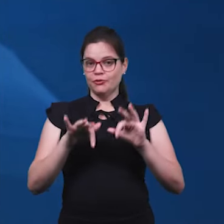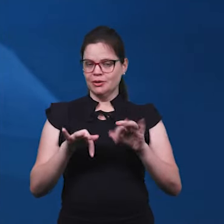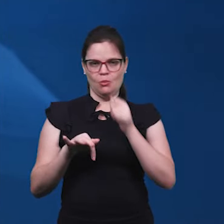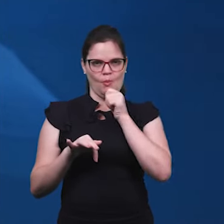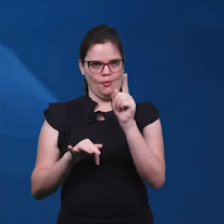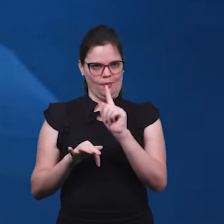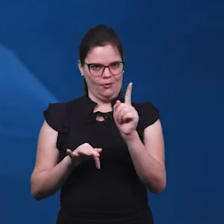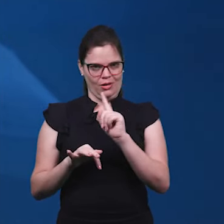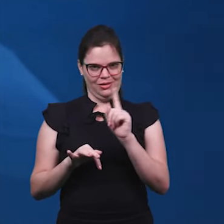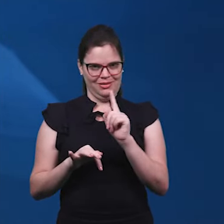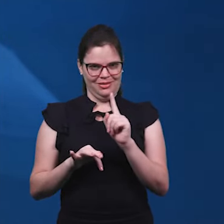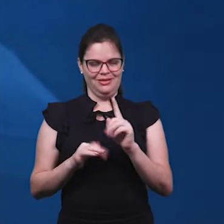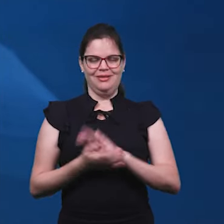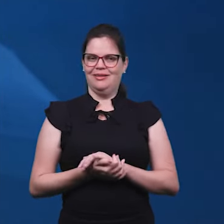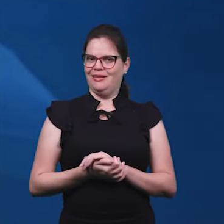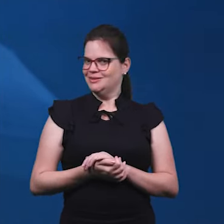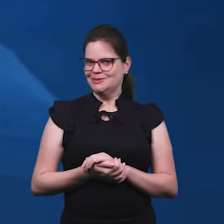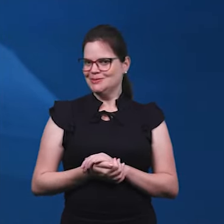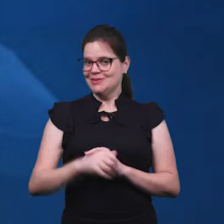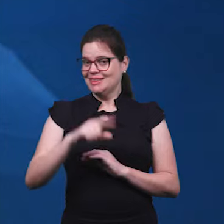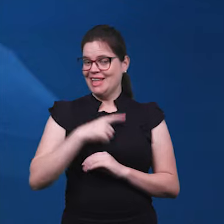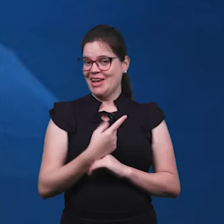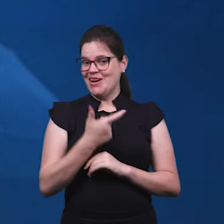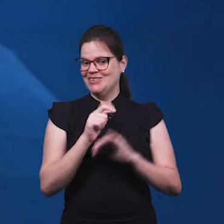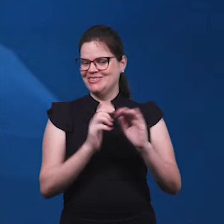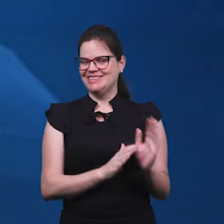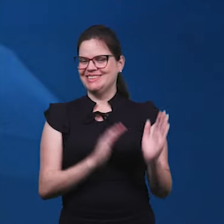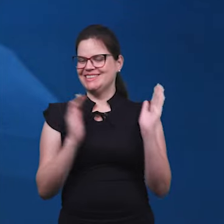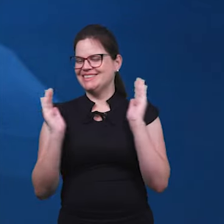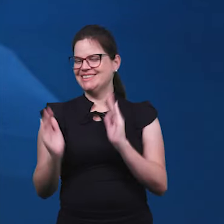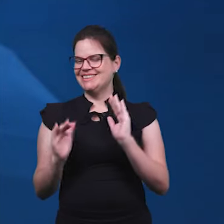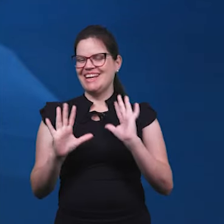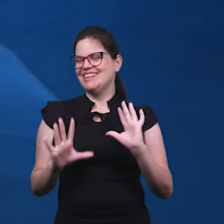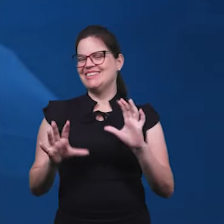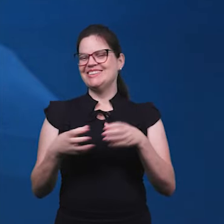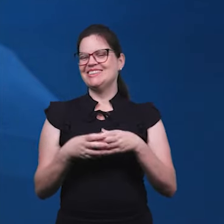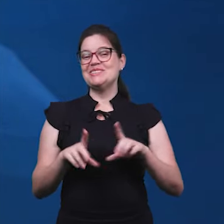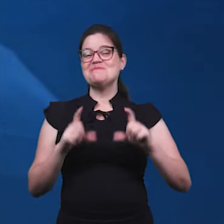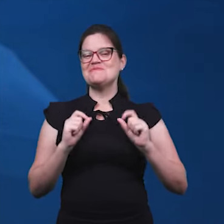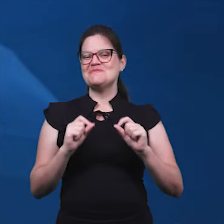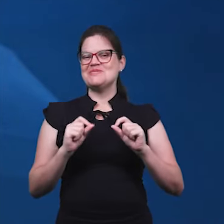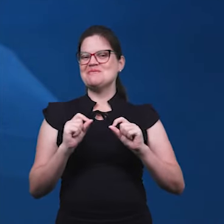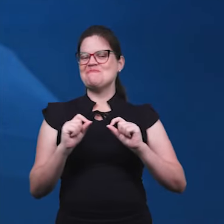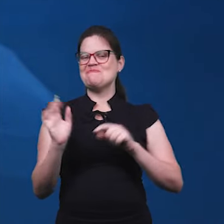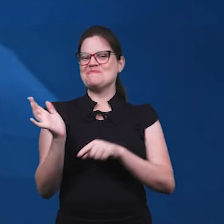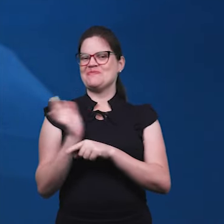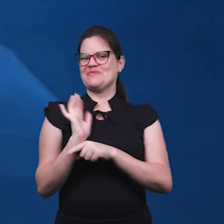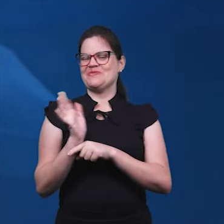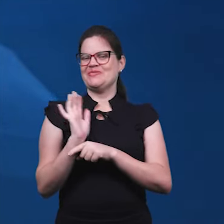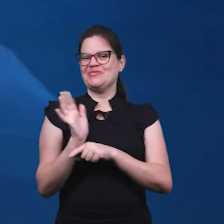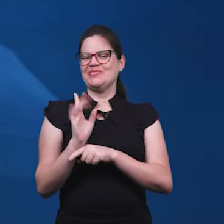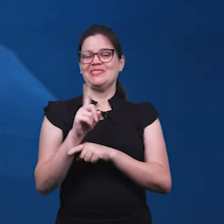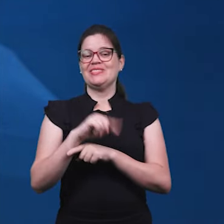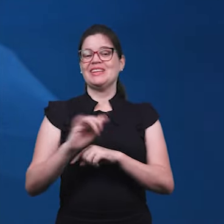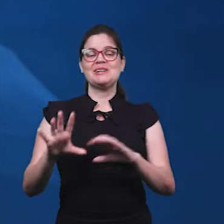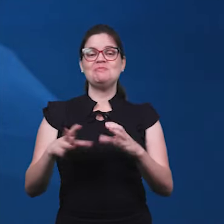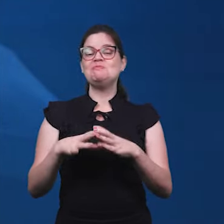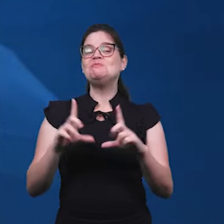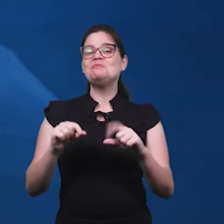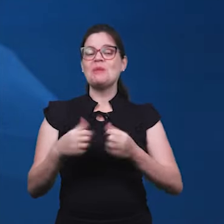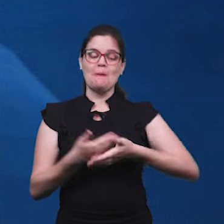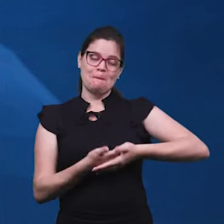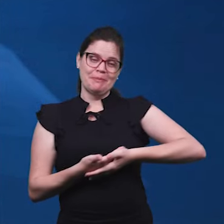aqui para os irmãos algumas colocações feitas pela nossa classe de 0 a 3 anos de idade, que é a nossa classe de bebês da igreja.